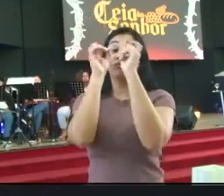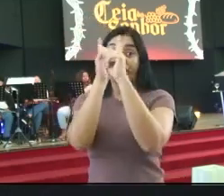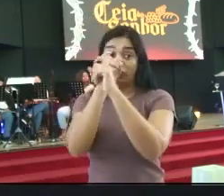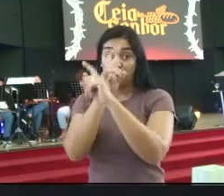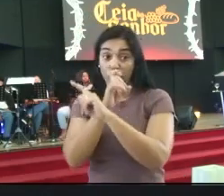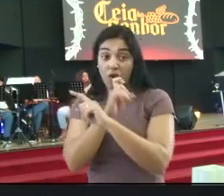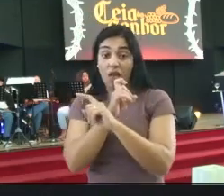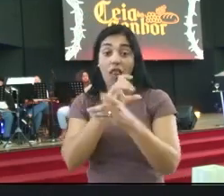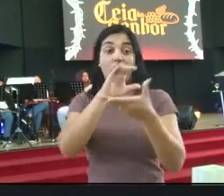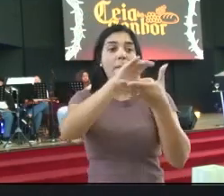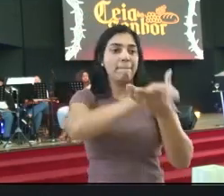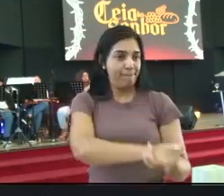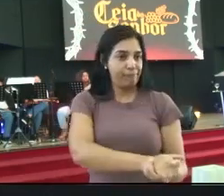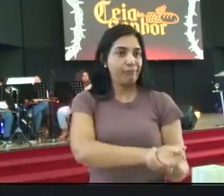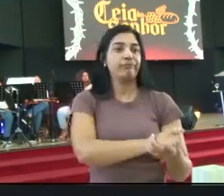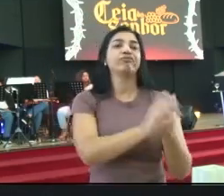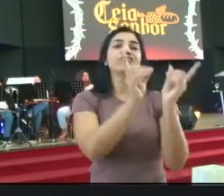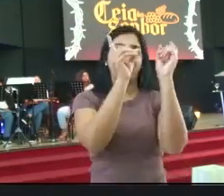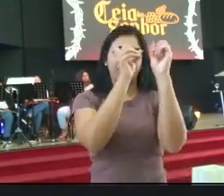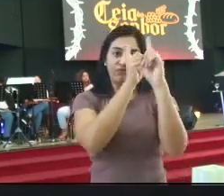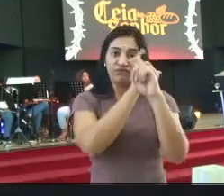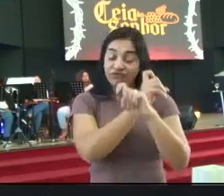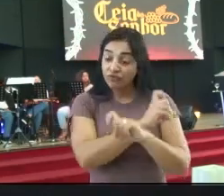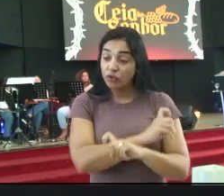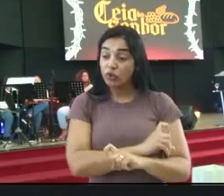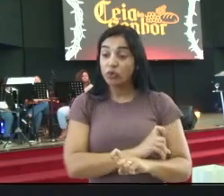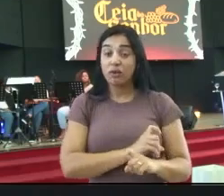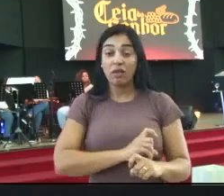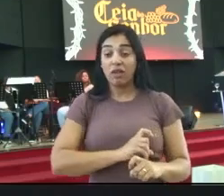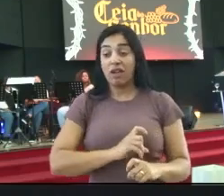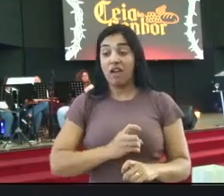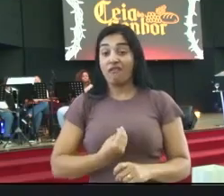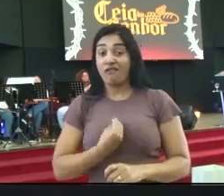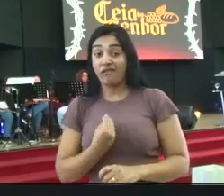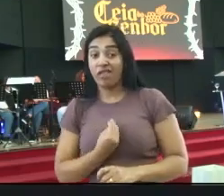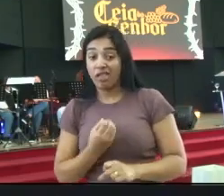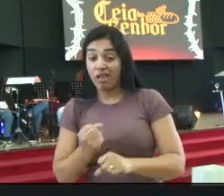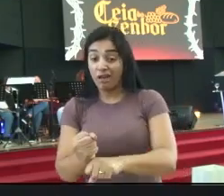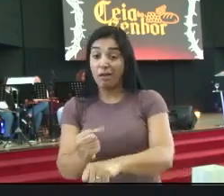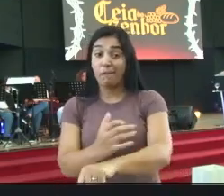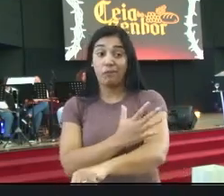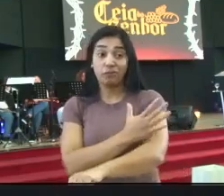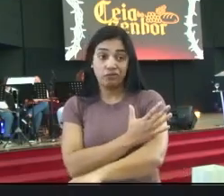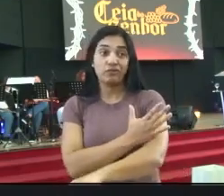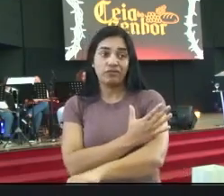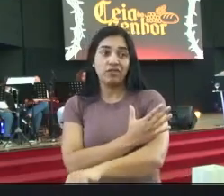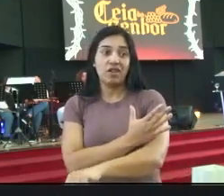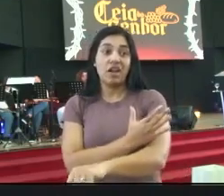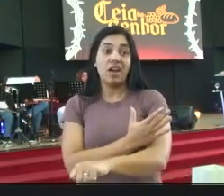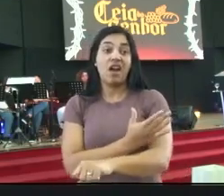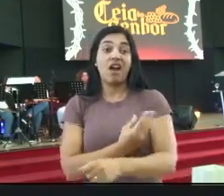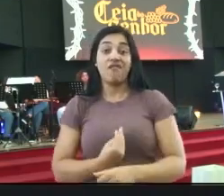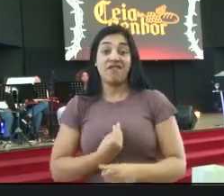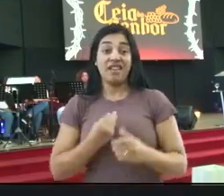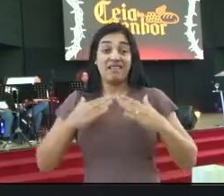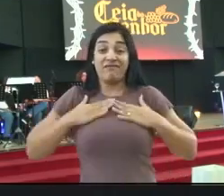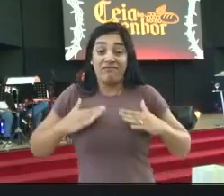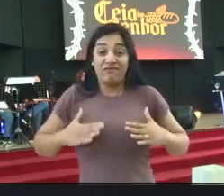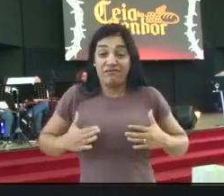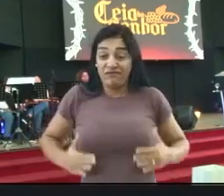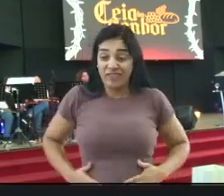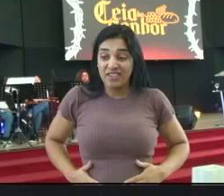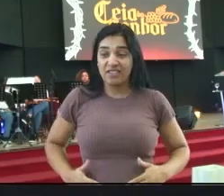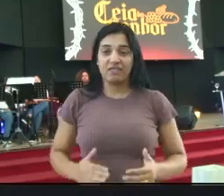a vida conjugal, a vida emocional e a vida física.